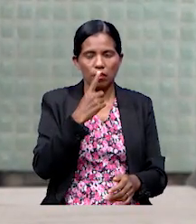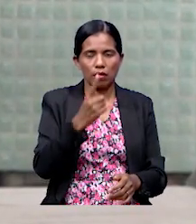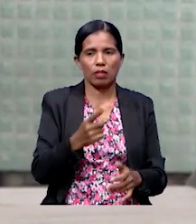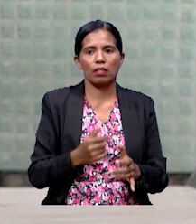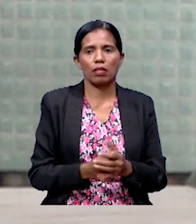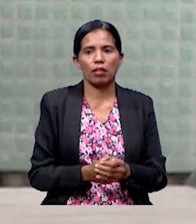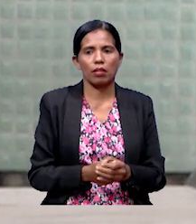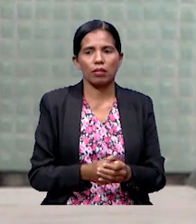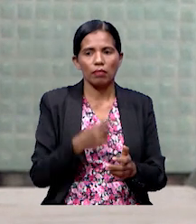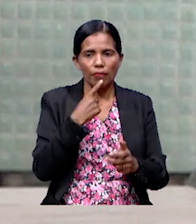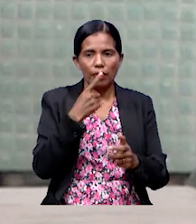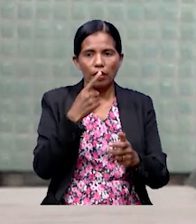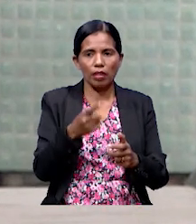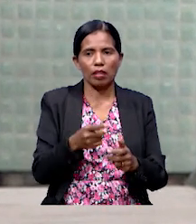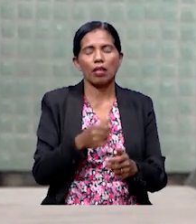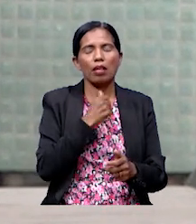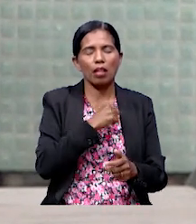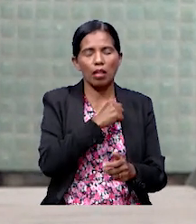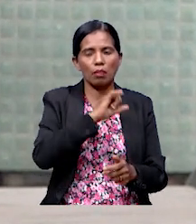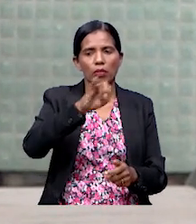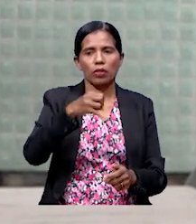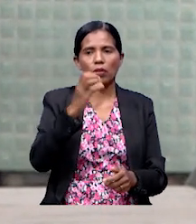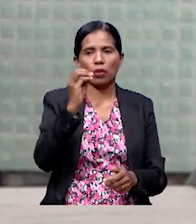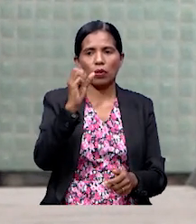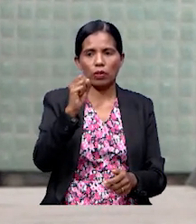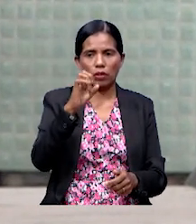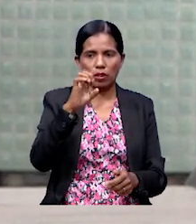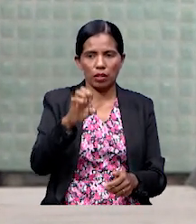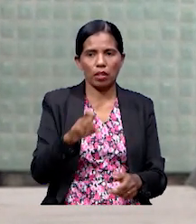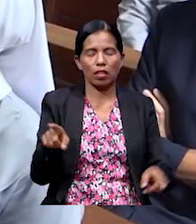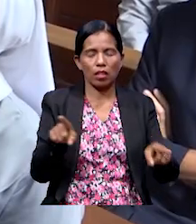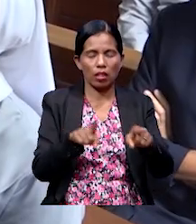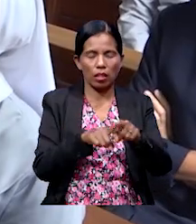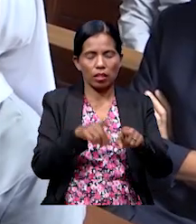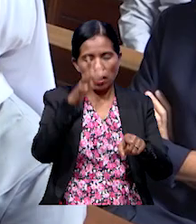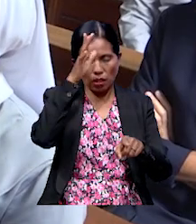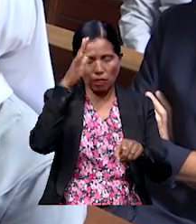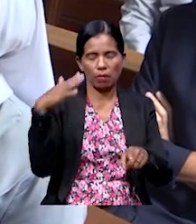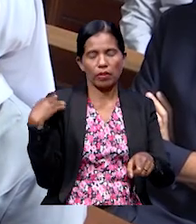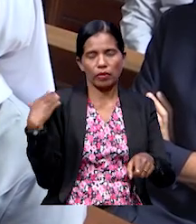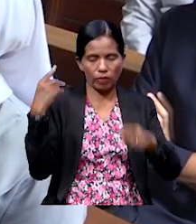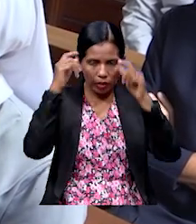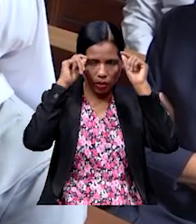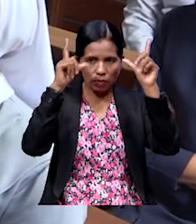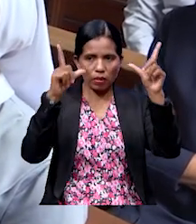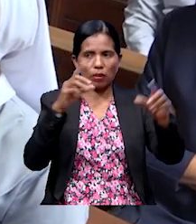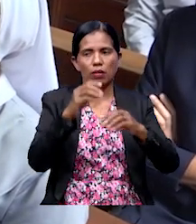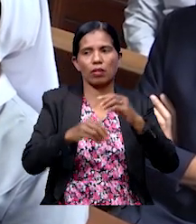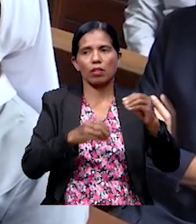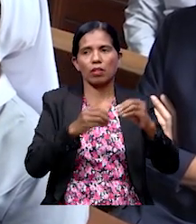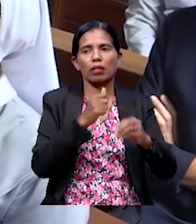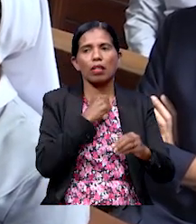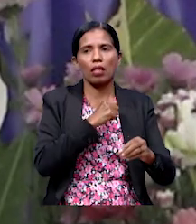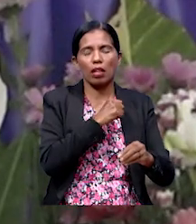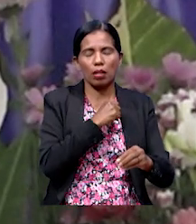Silva, SDB Hateten, Padre José Alves Martins, SG, no dar amam bafuensai Timor-Leste, relaciona o Padre